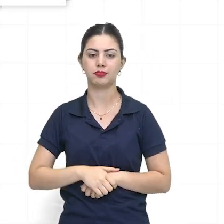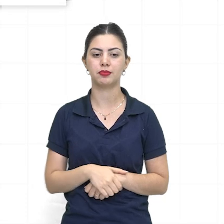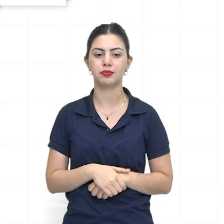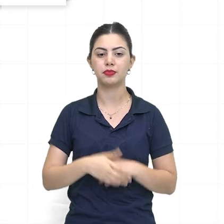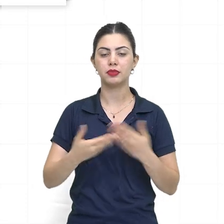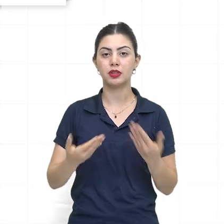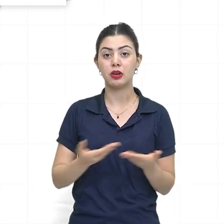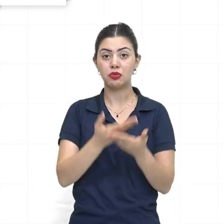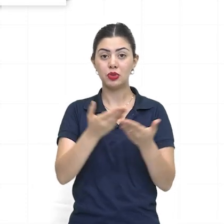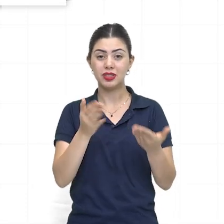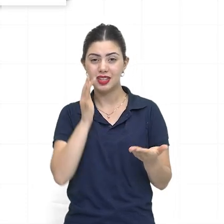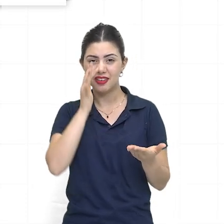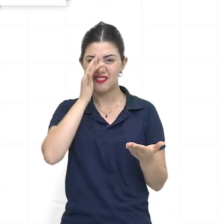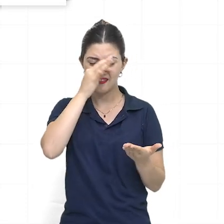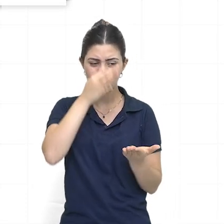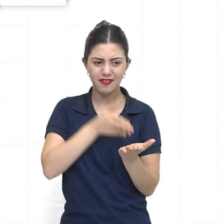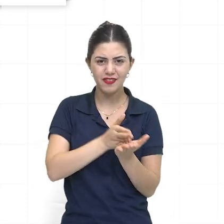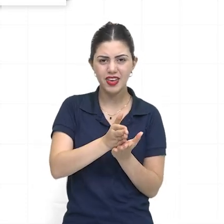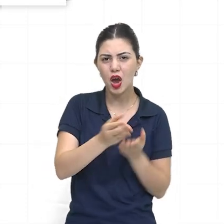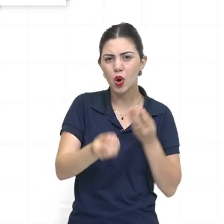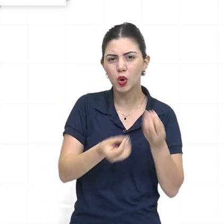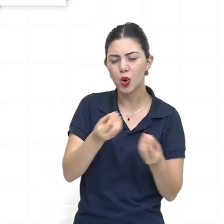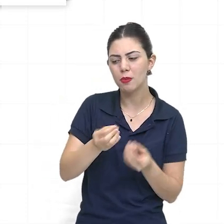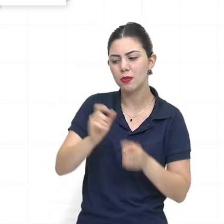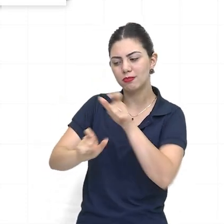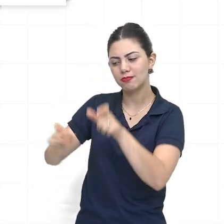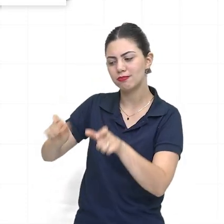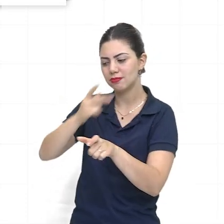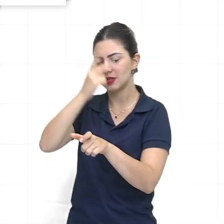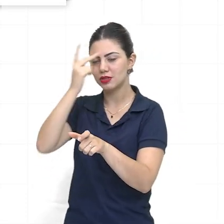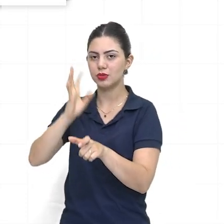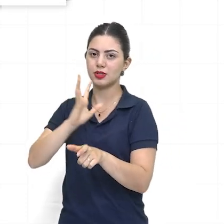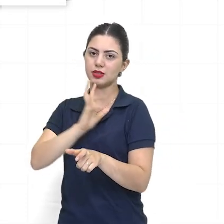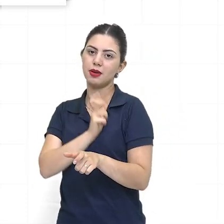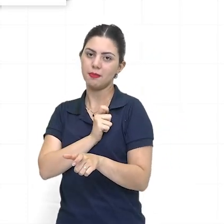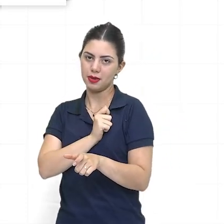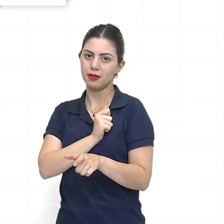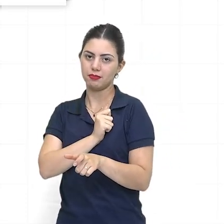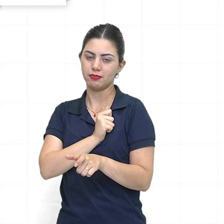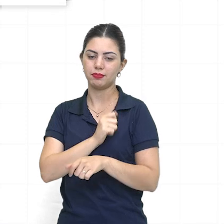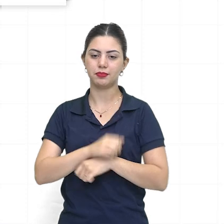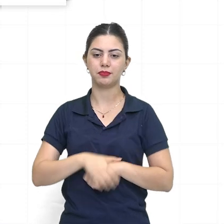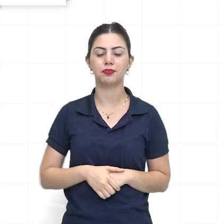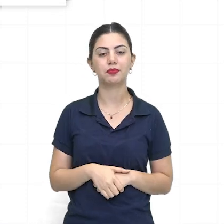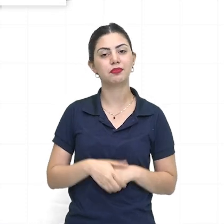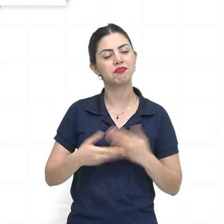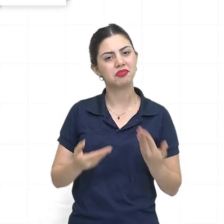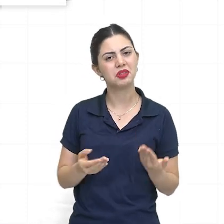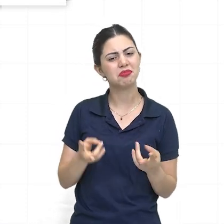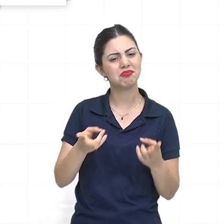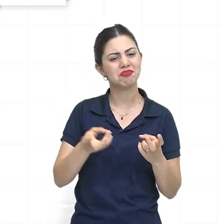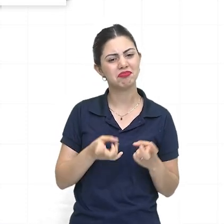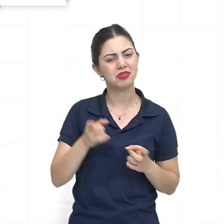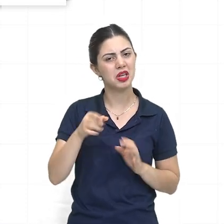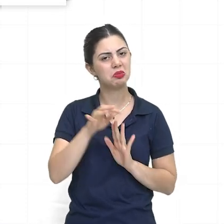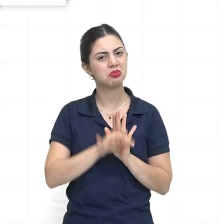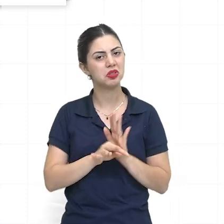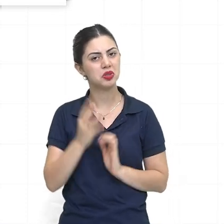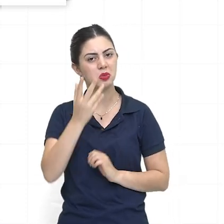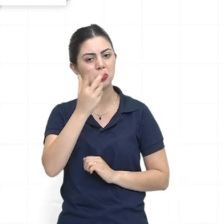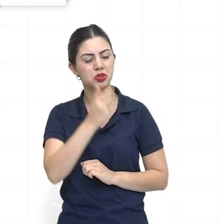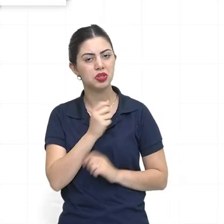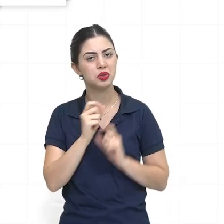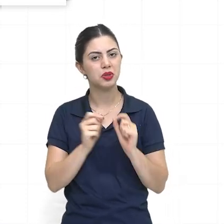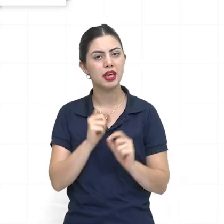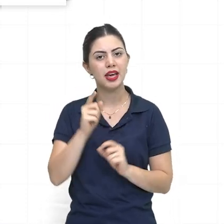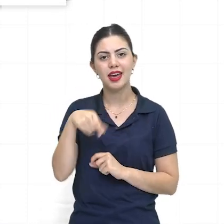até que ame o seu irmão como a si mesmo. Então, nós vamos ver uma coisa muito bonita aqui, que a